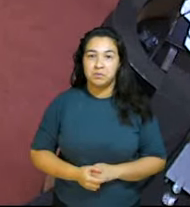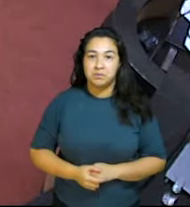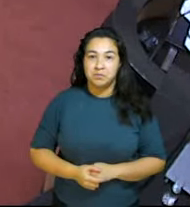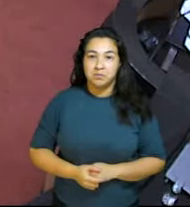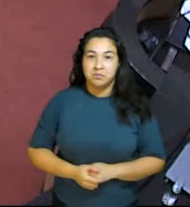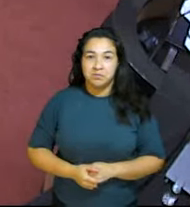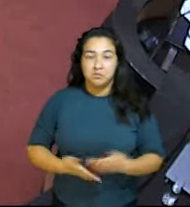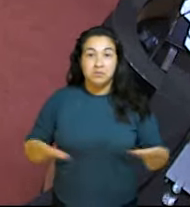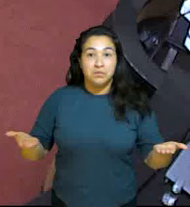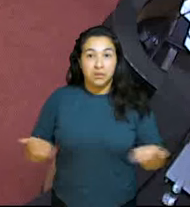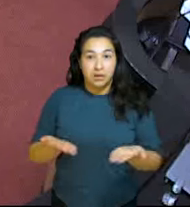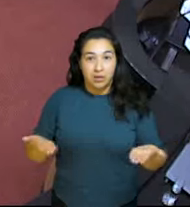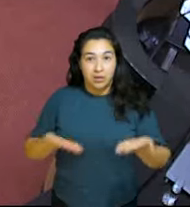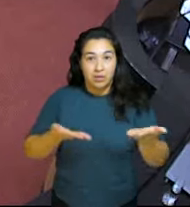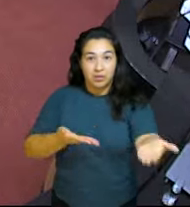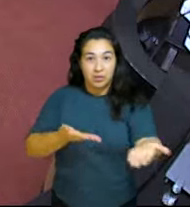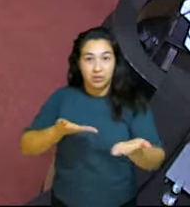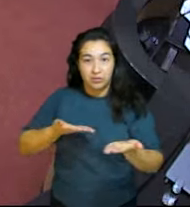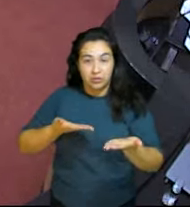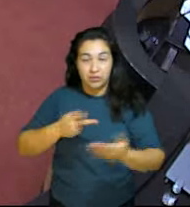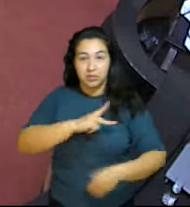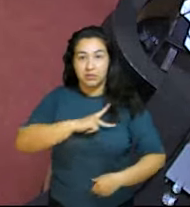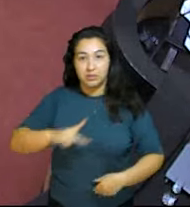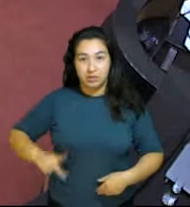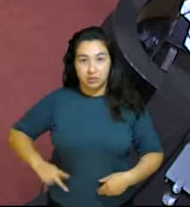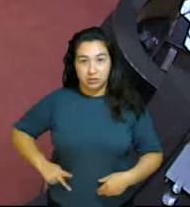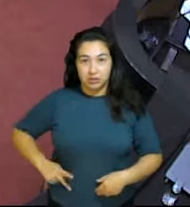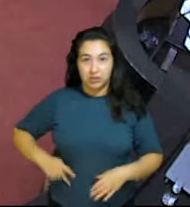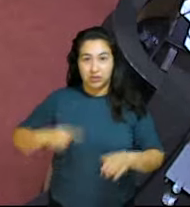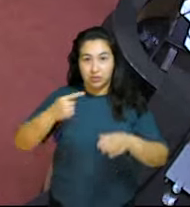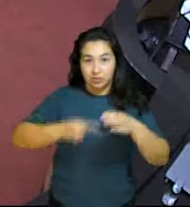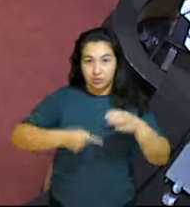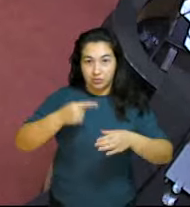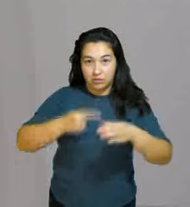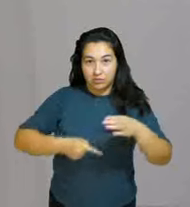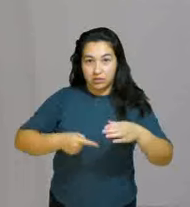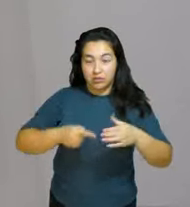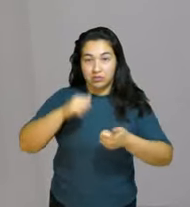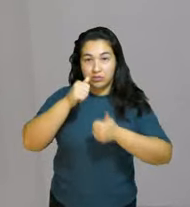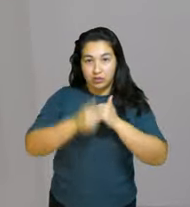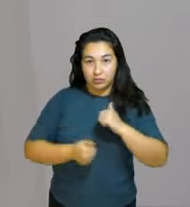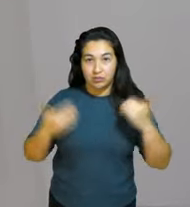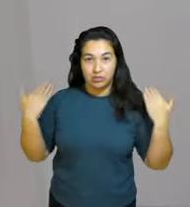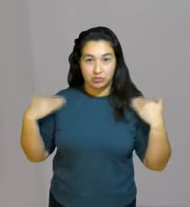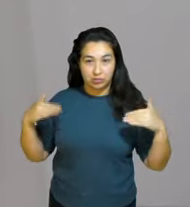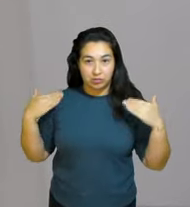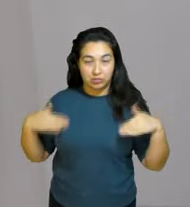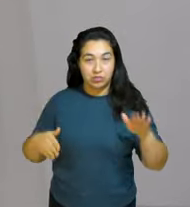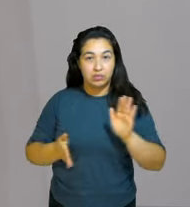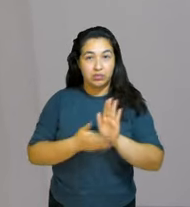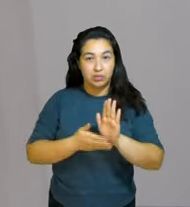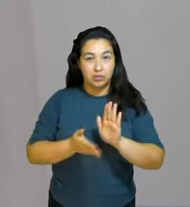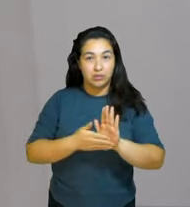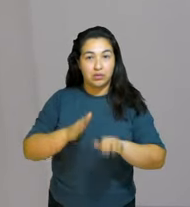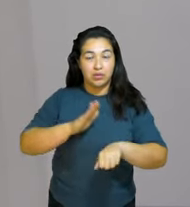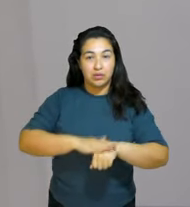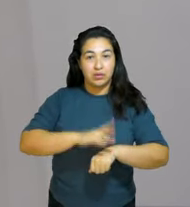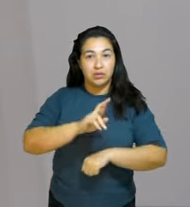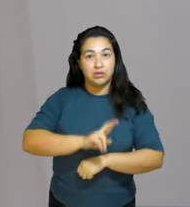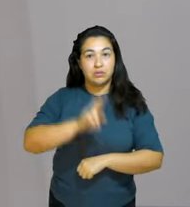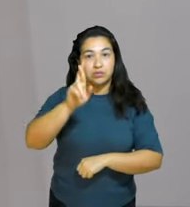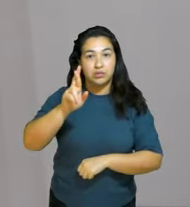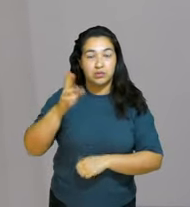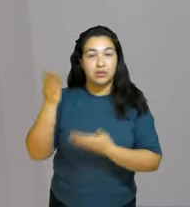Neste momento, convidamos o presidente da Comissão de Esporte e Lazer e proponente desta audiência pública, o